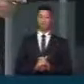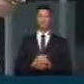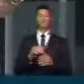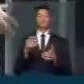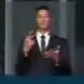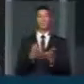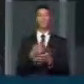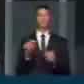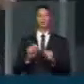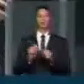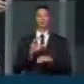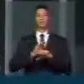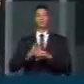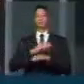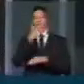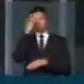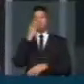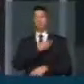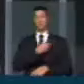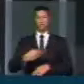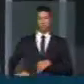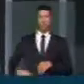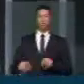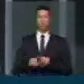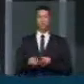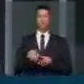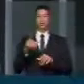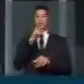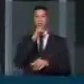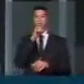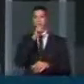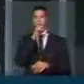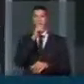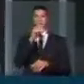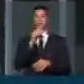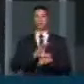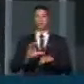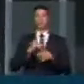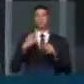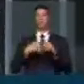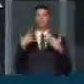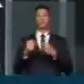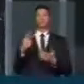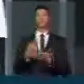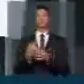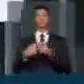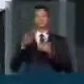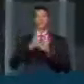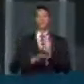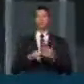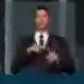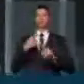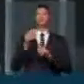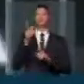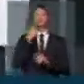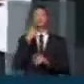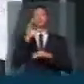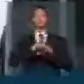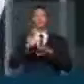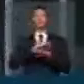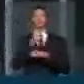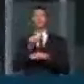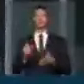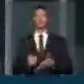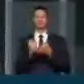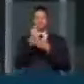bem de cumprir a Constituição. Os ministros juram cumprir a Constituição e vamos cumpri-la, porque ela é o nosso texto maior. Fora da Constituição, não